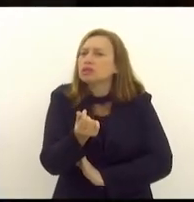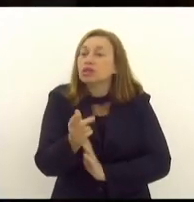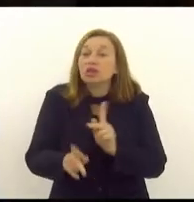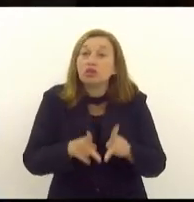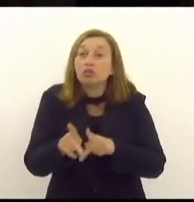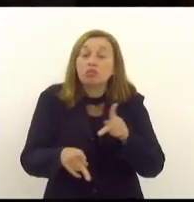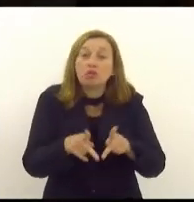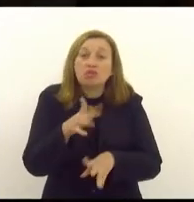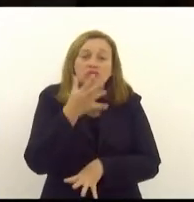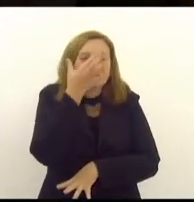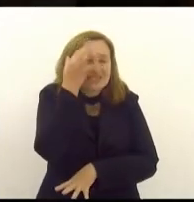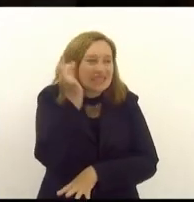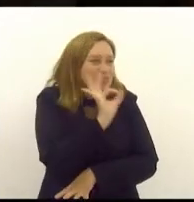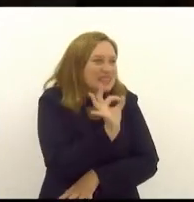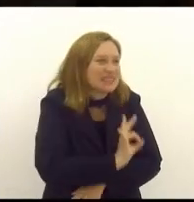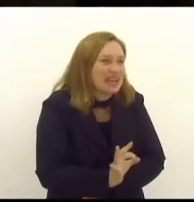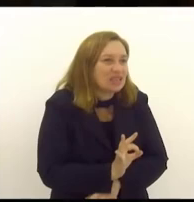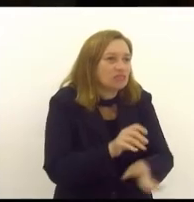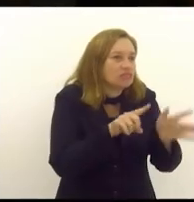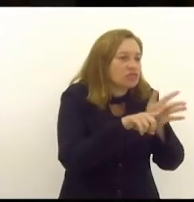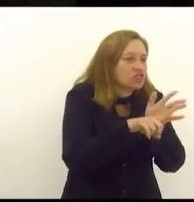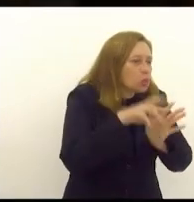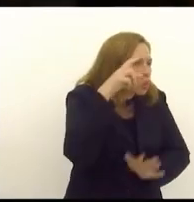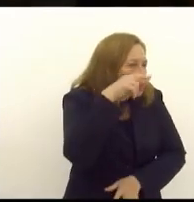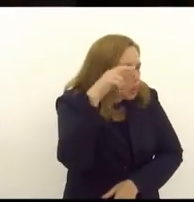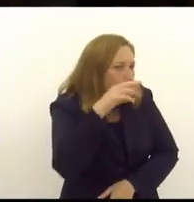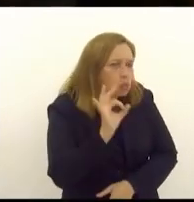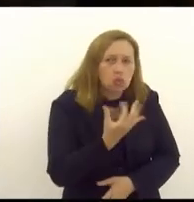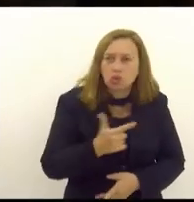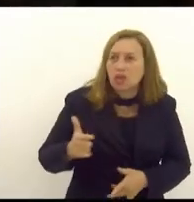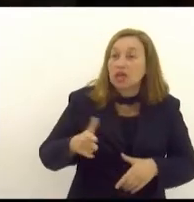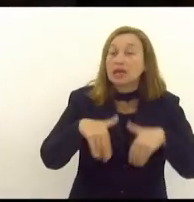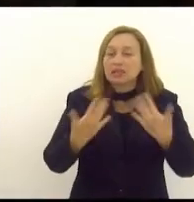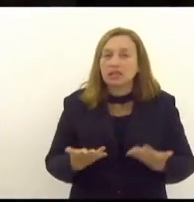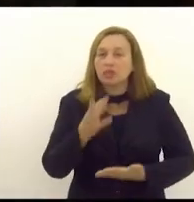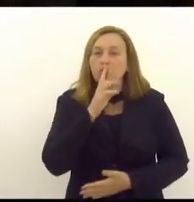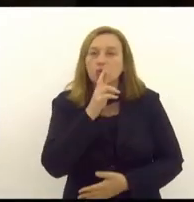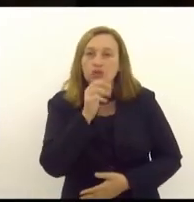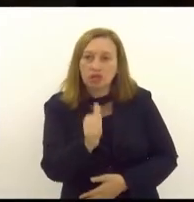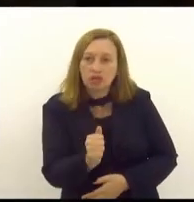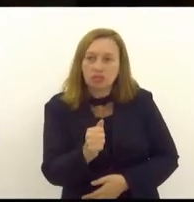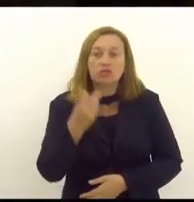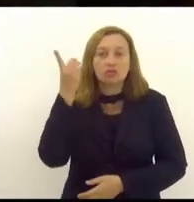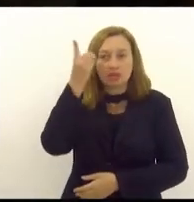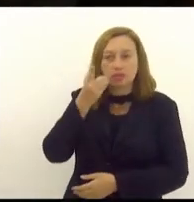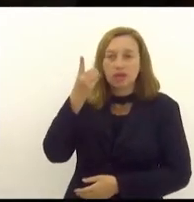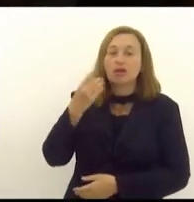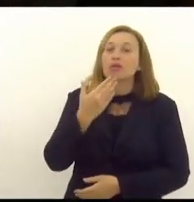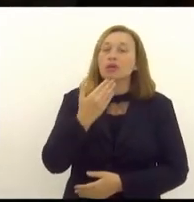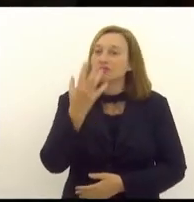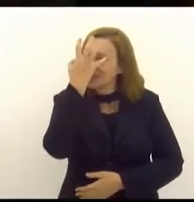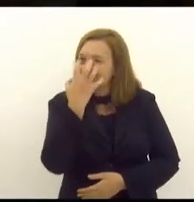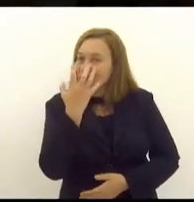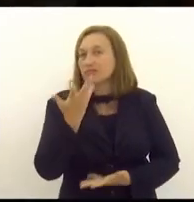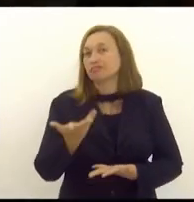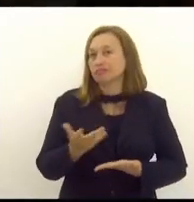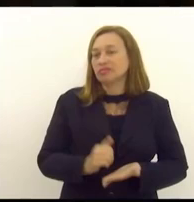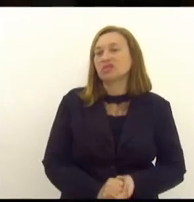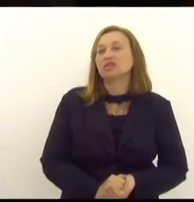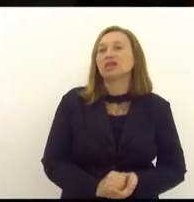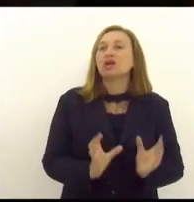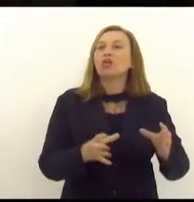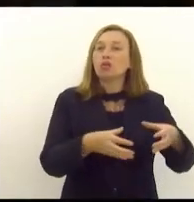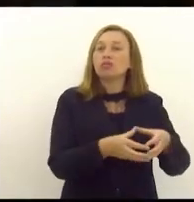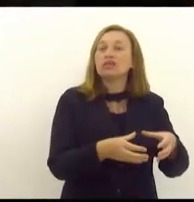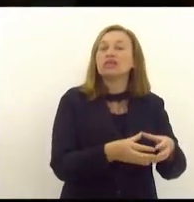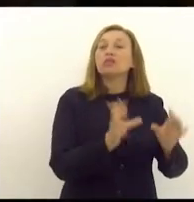fica meio a ser não tem mais fiscalização então Rodrigo por isso que eu tô pedindo celeridade na publicação da comissão